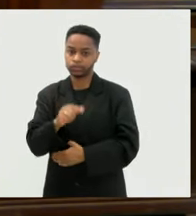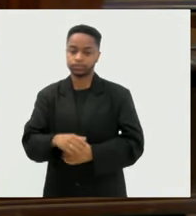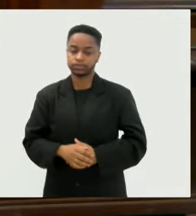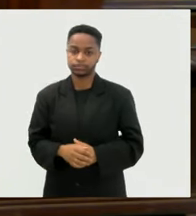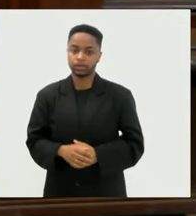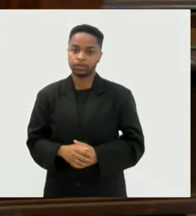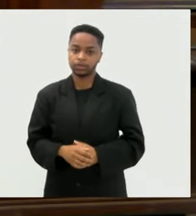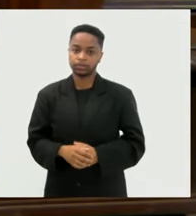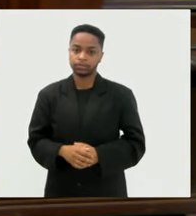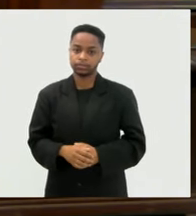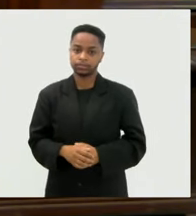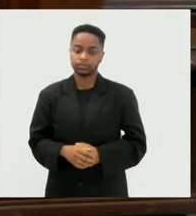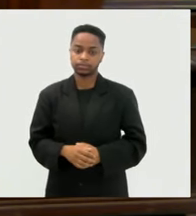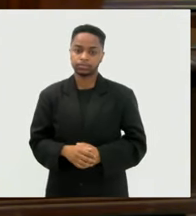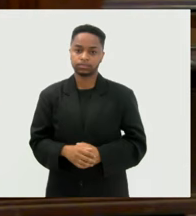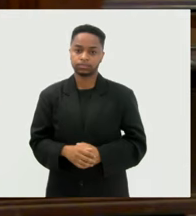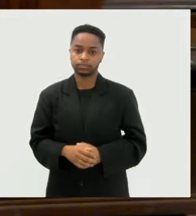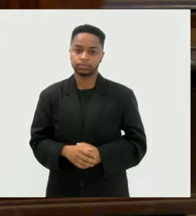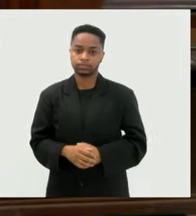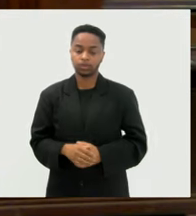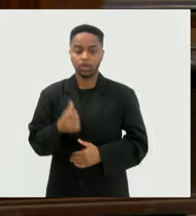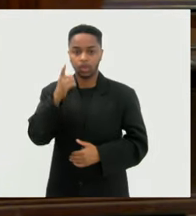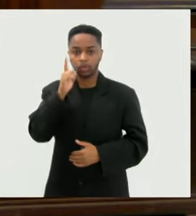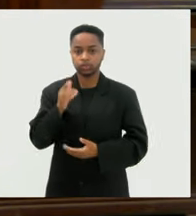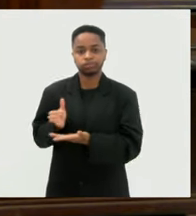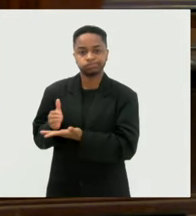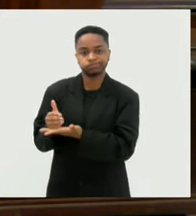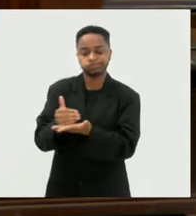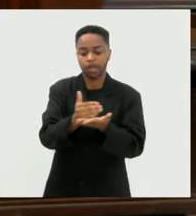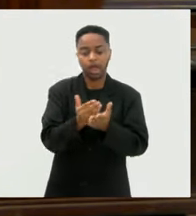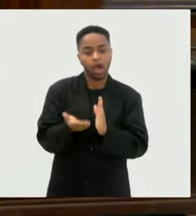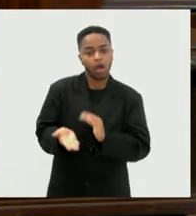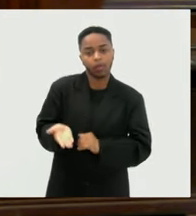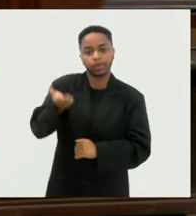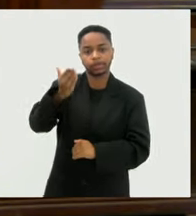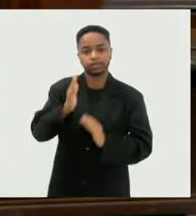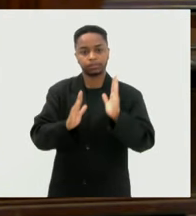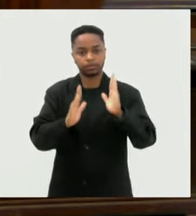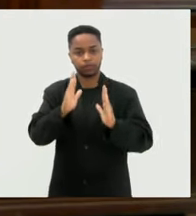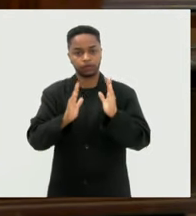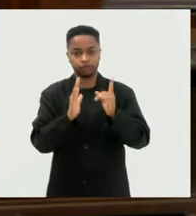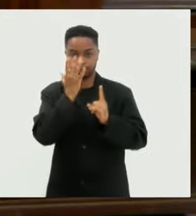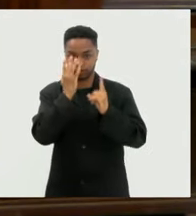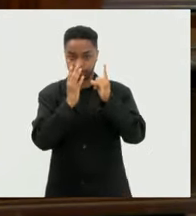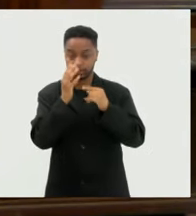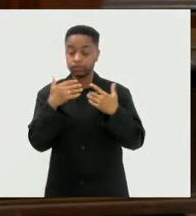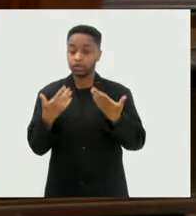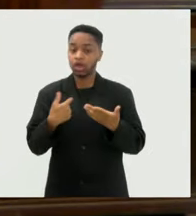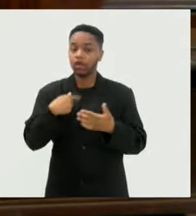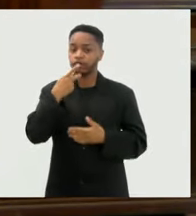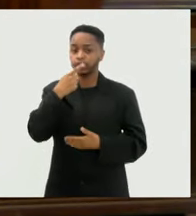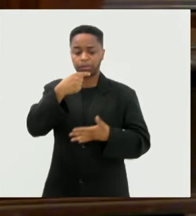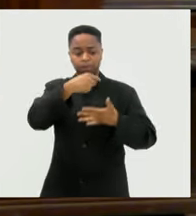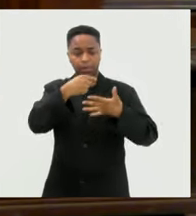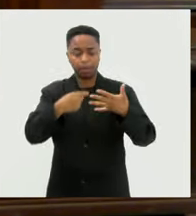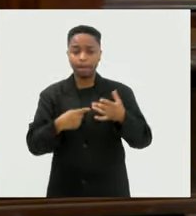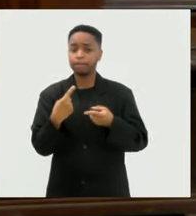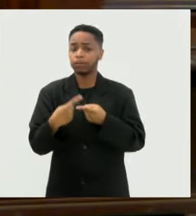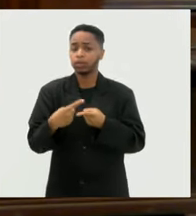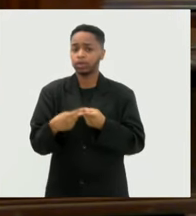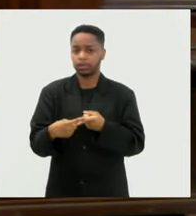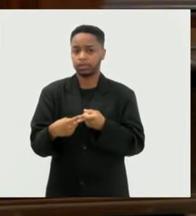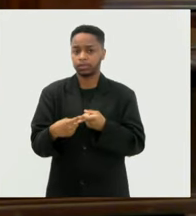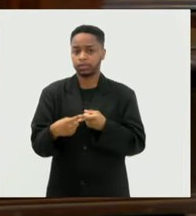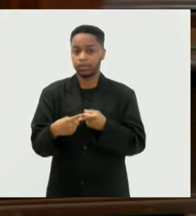subir no mês de fevereiro. Então, estou me referindo a isso tudo porque é um